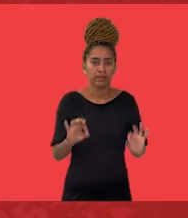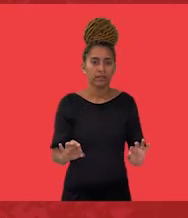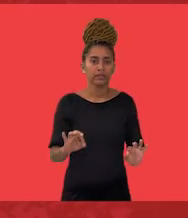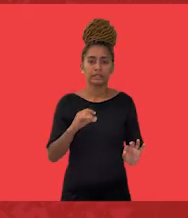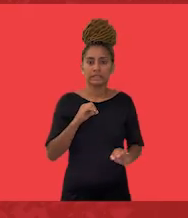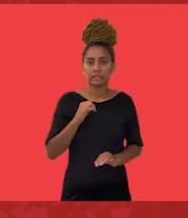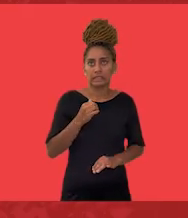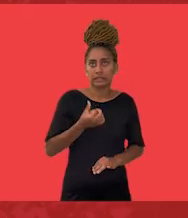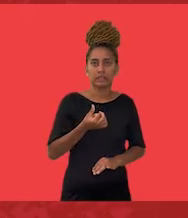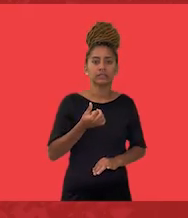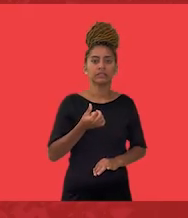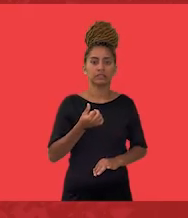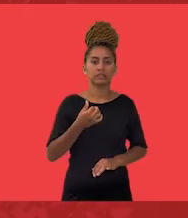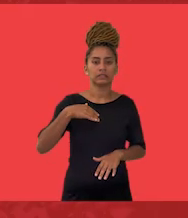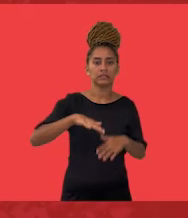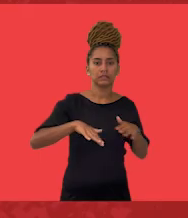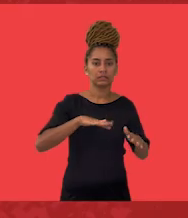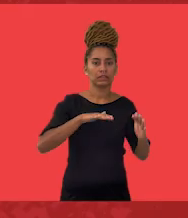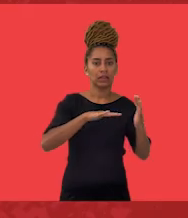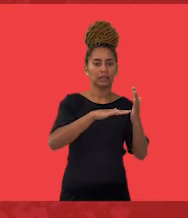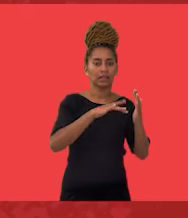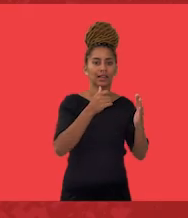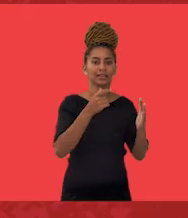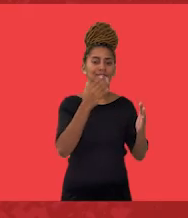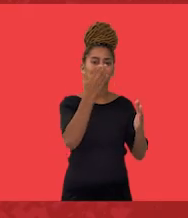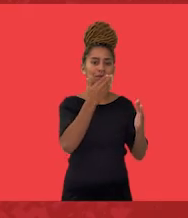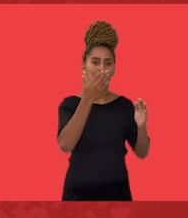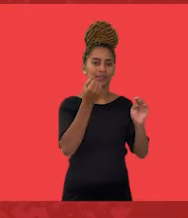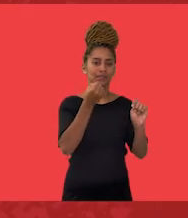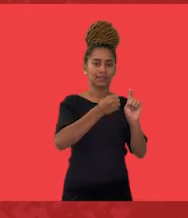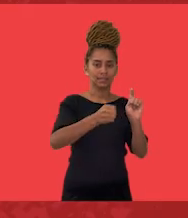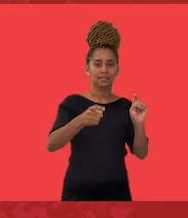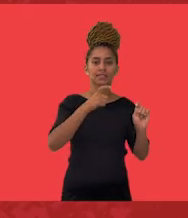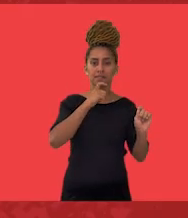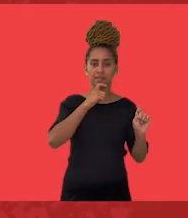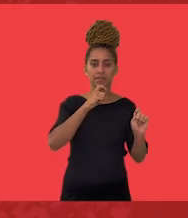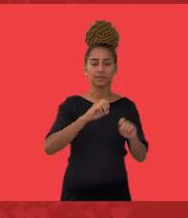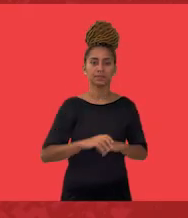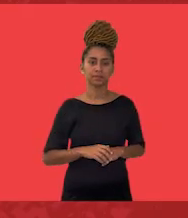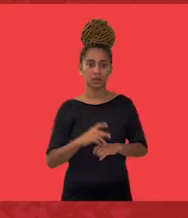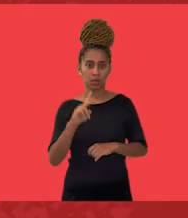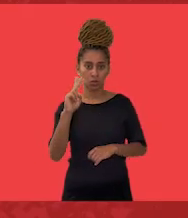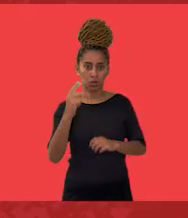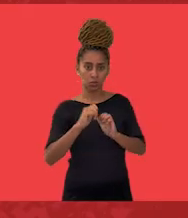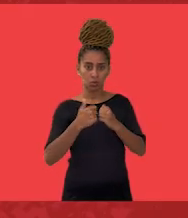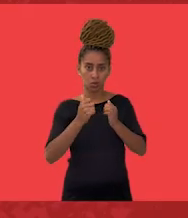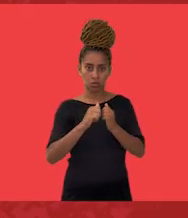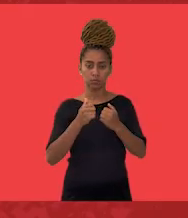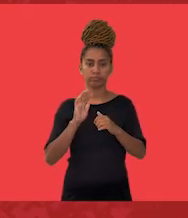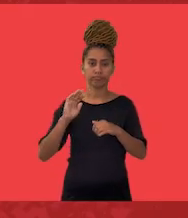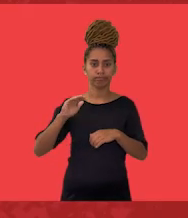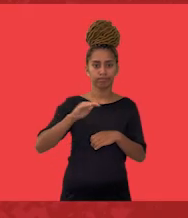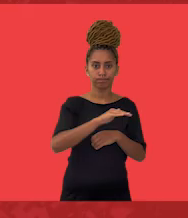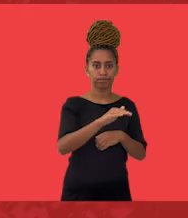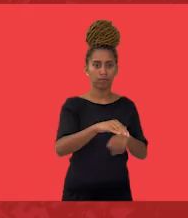Galinha voa enfeitada em céu lilás, contrariando pragas e previsões da tua